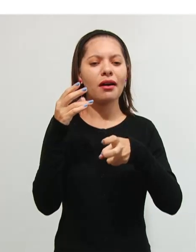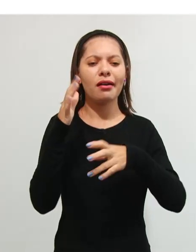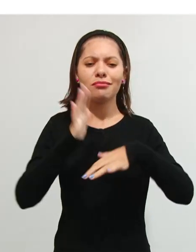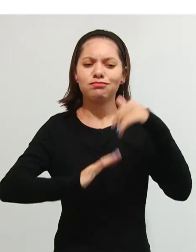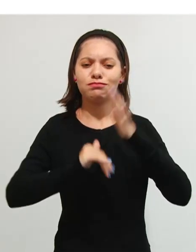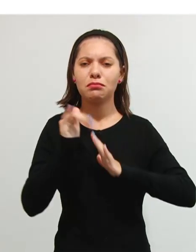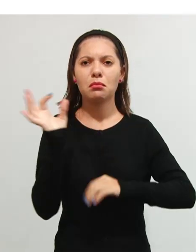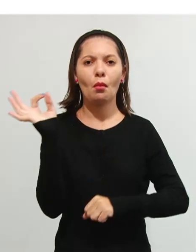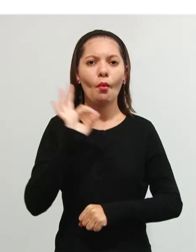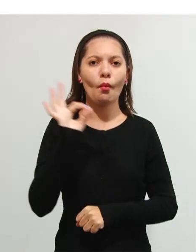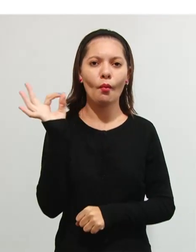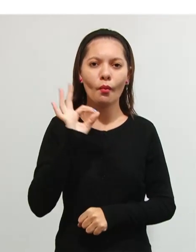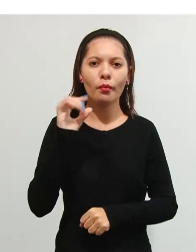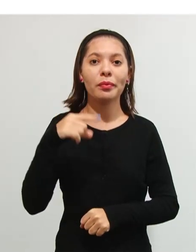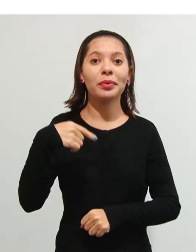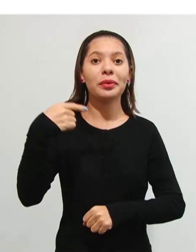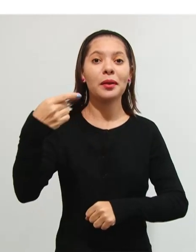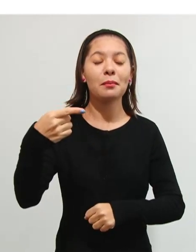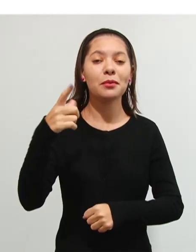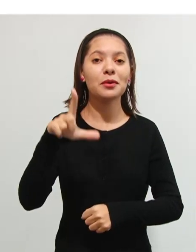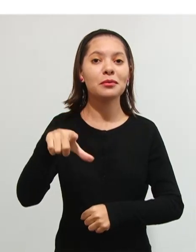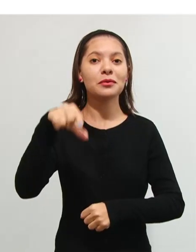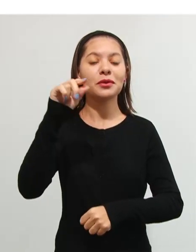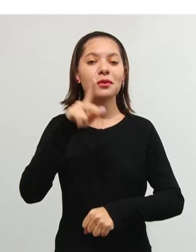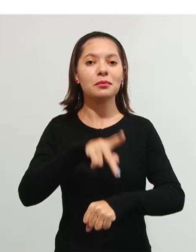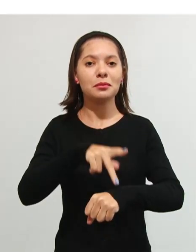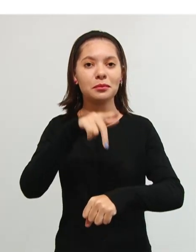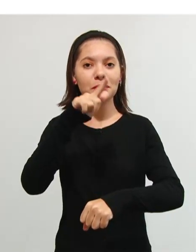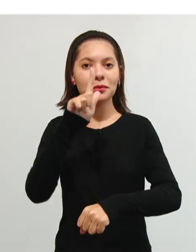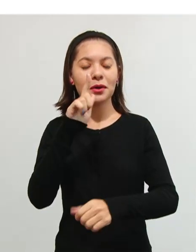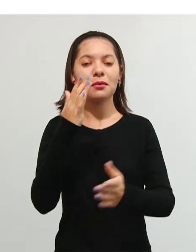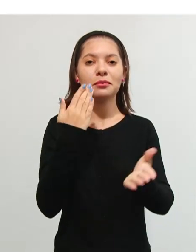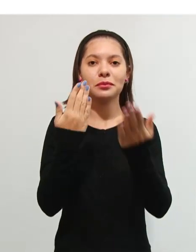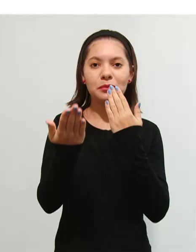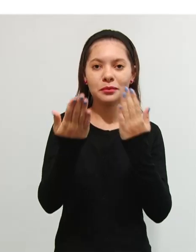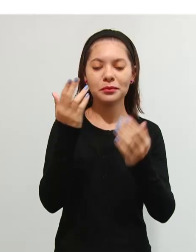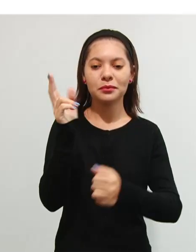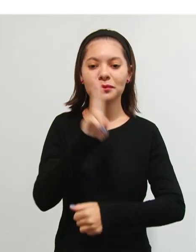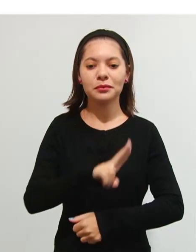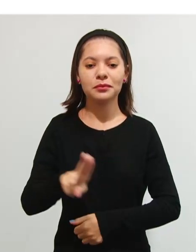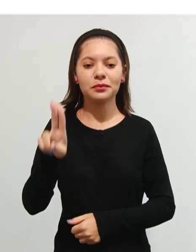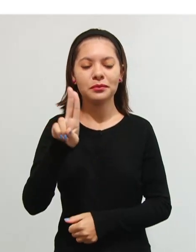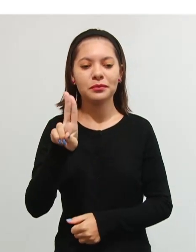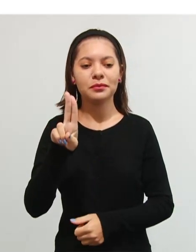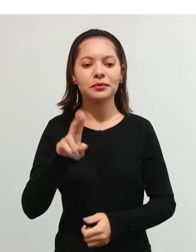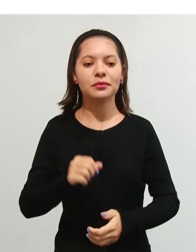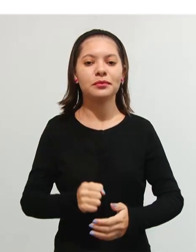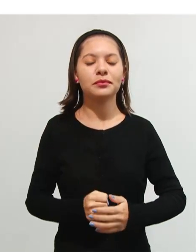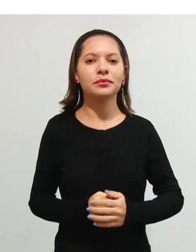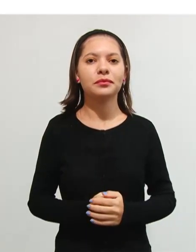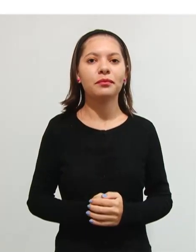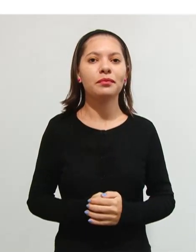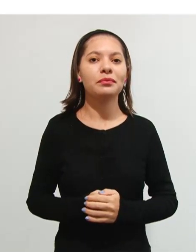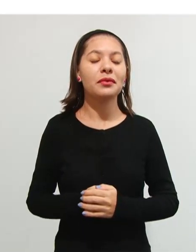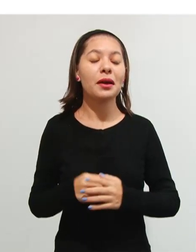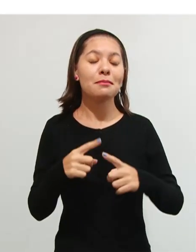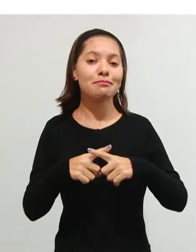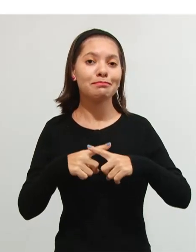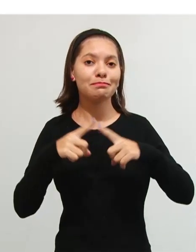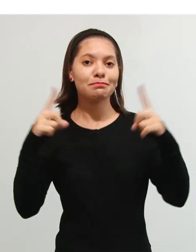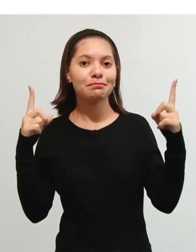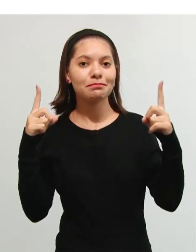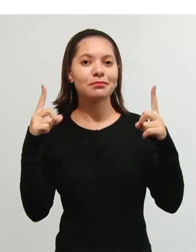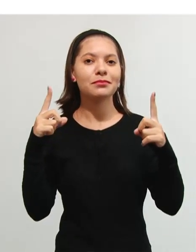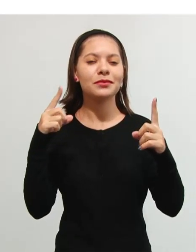e, logo em seguida, ele optou por fazer uma pós-graduação em psicologia na Universidade de Harvard. No entanto, mesmo